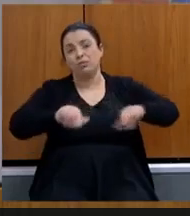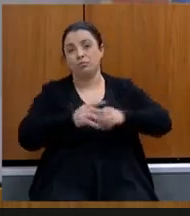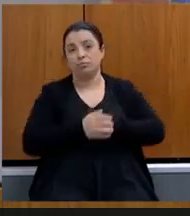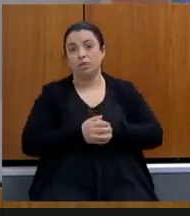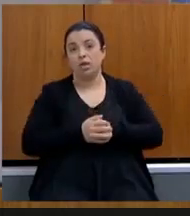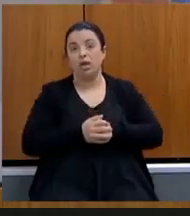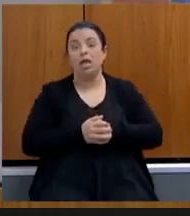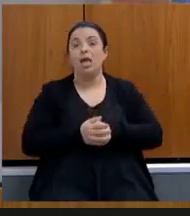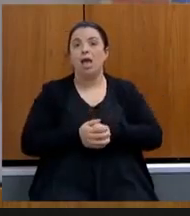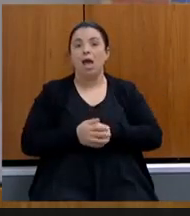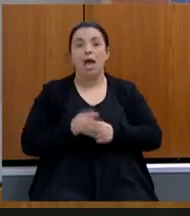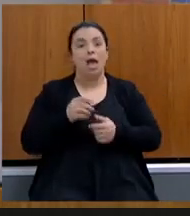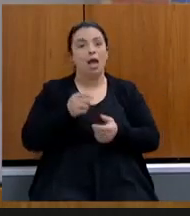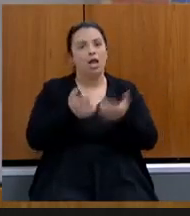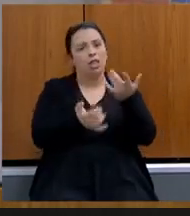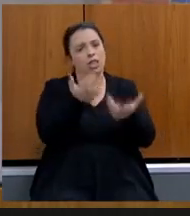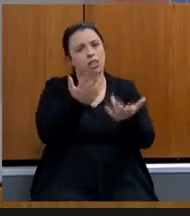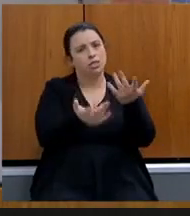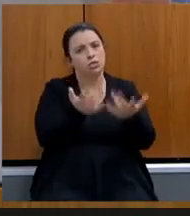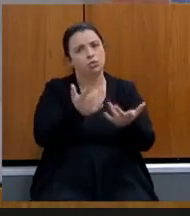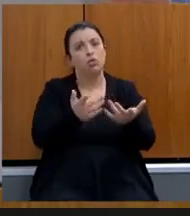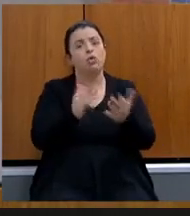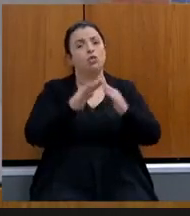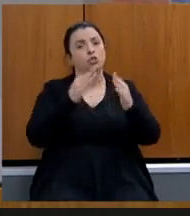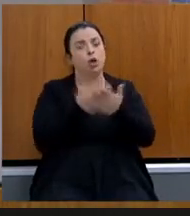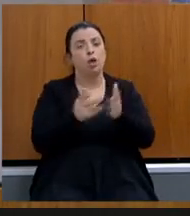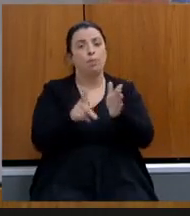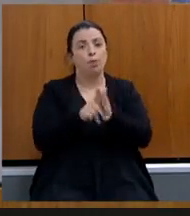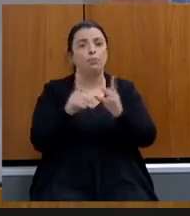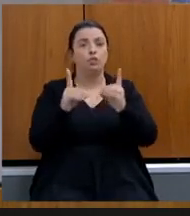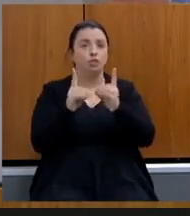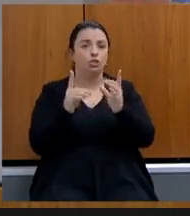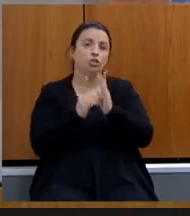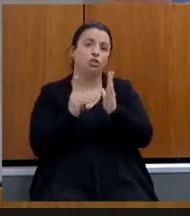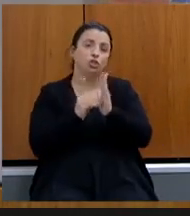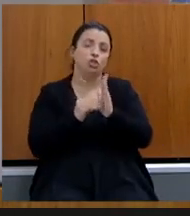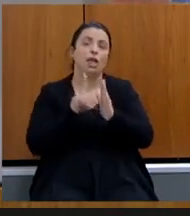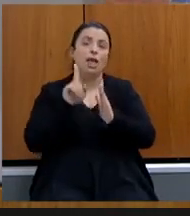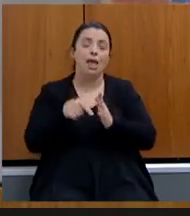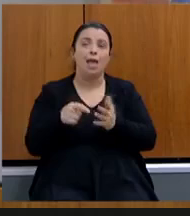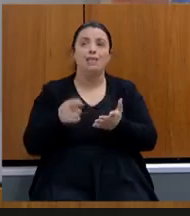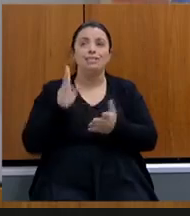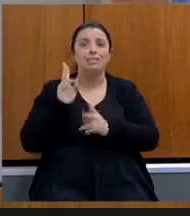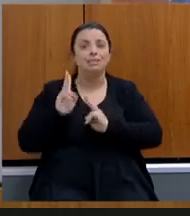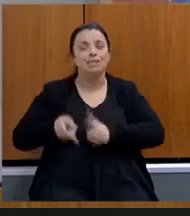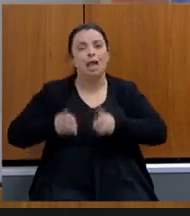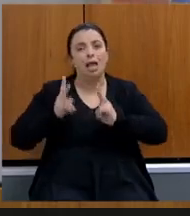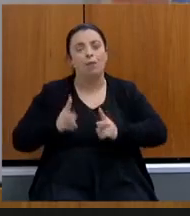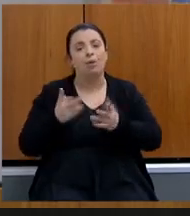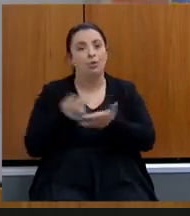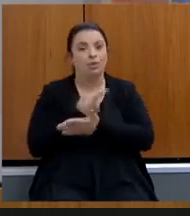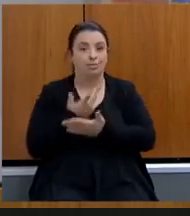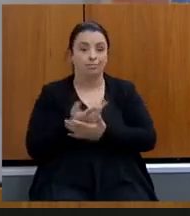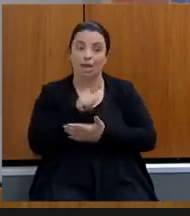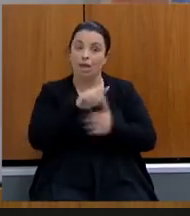indígenas é uma realidade perturbadora e constante sabe-se que a escola é um instrumento que possibilita que a